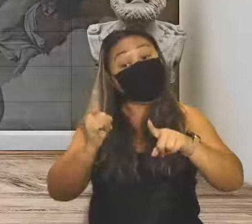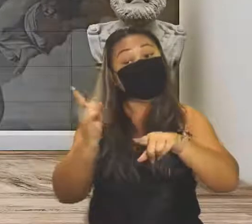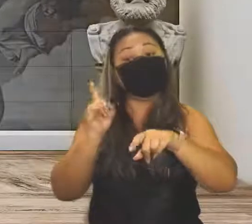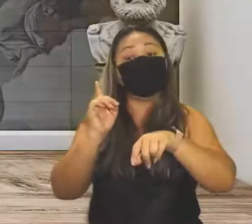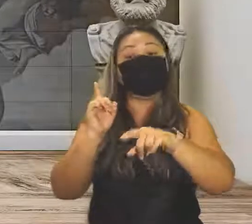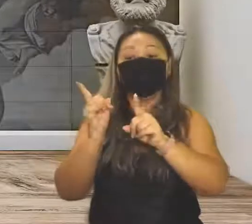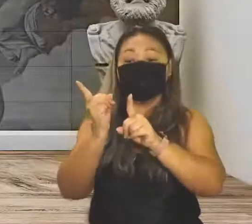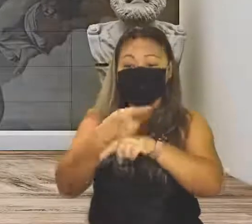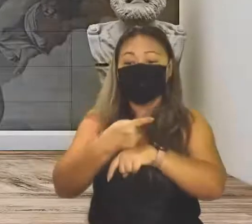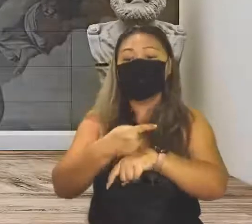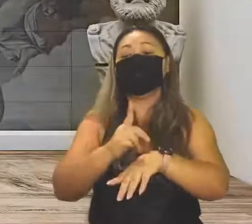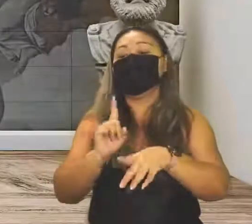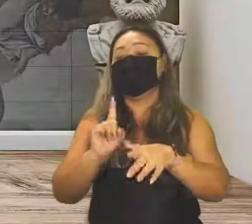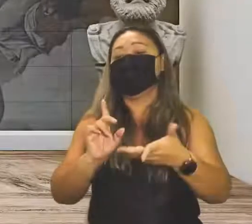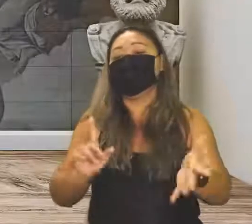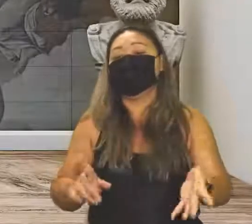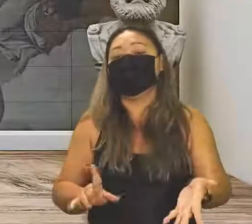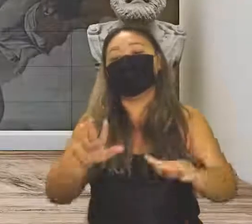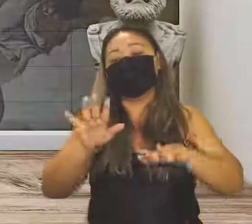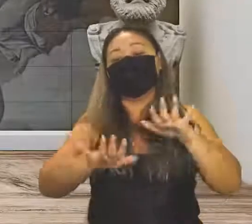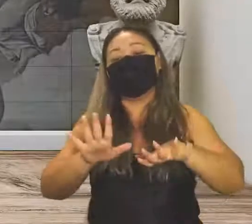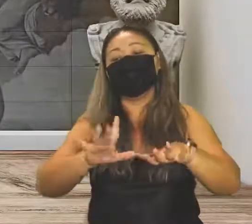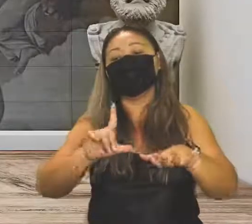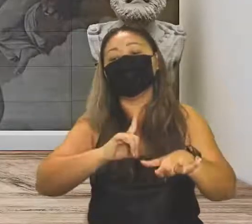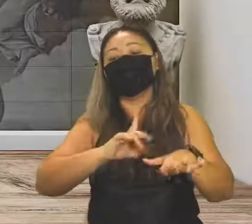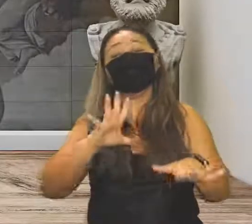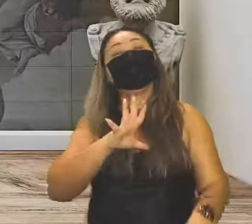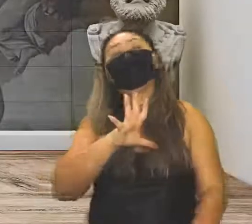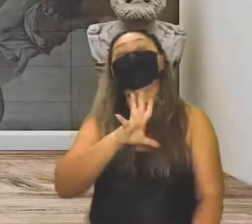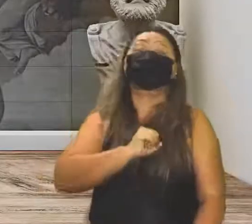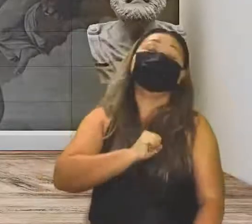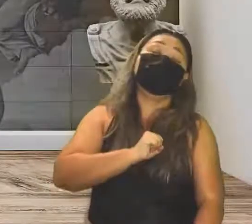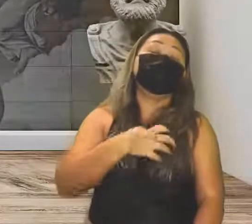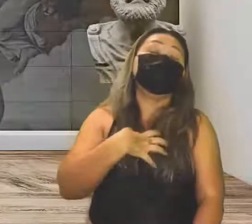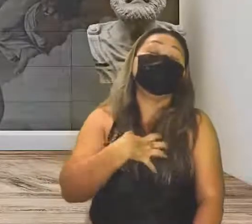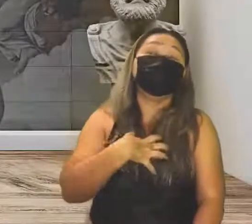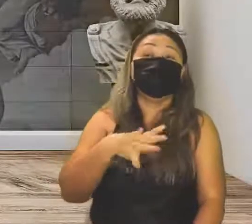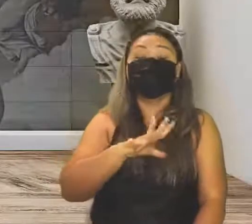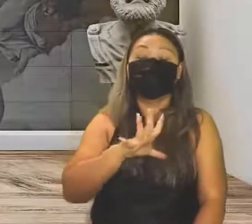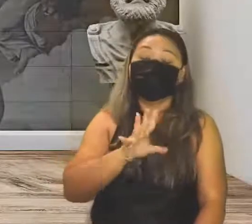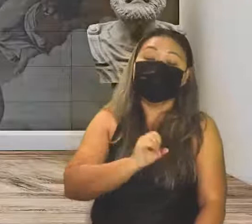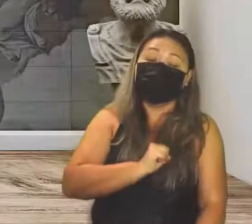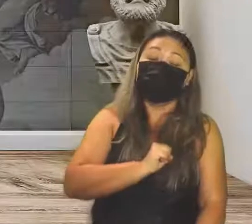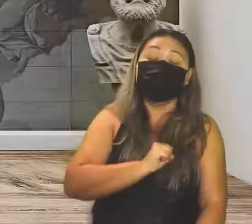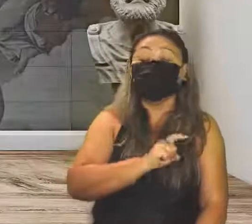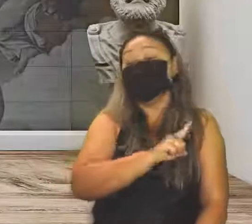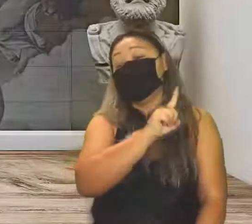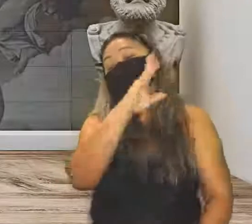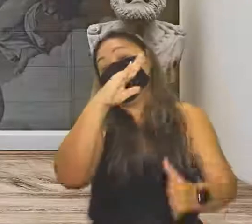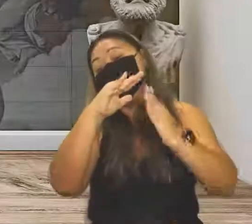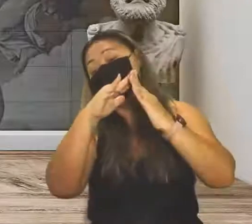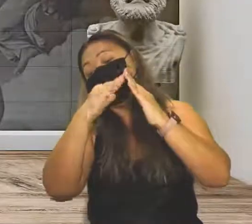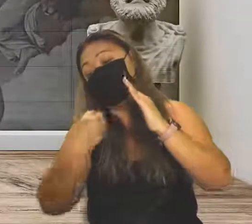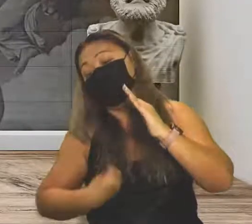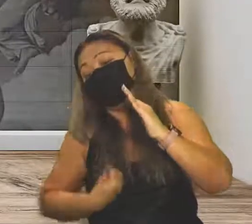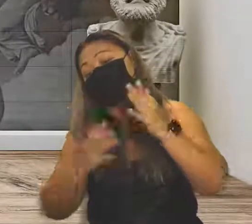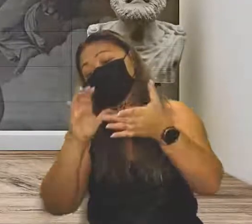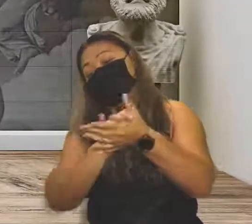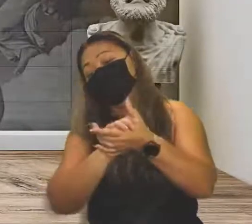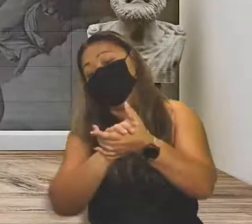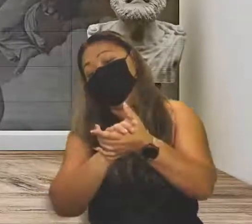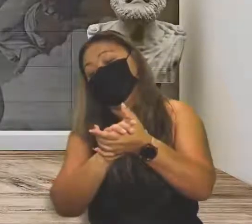momentos, e muitos até. Às vezes você pensa que está apaixonado, é sentido, né? Aí quando vai morar com a pessoa, se